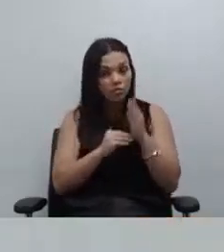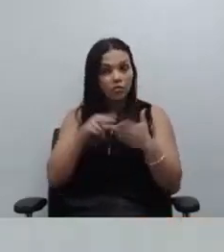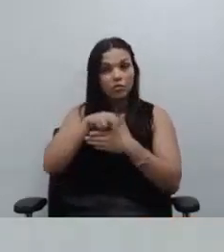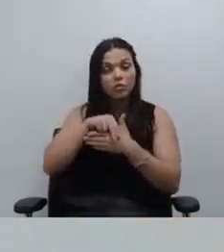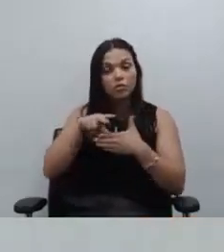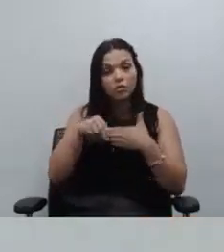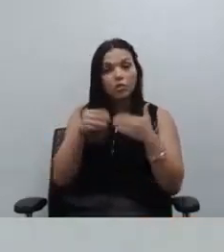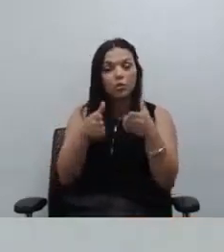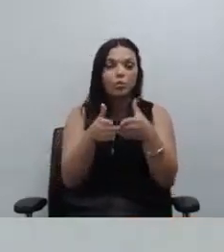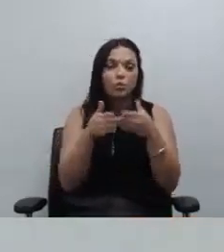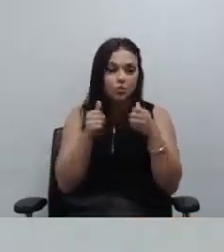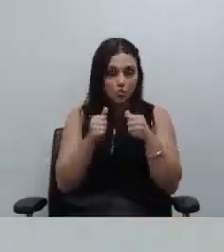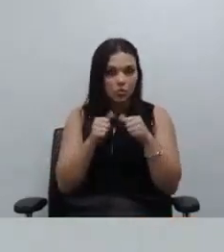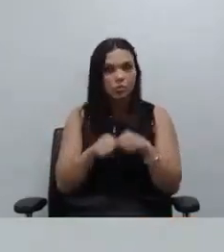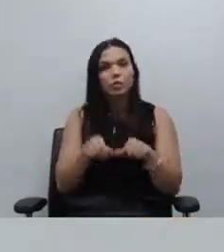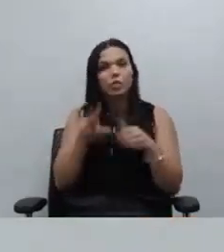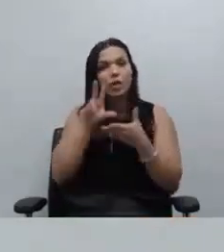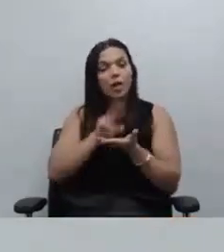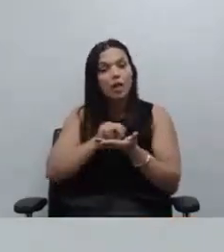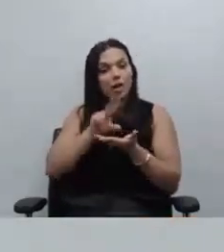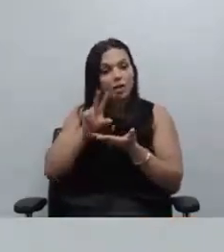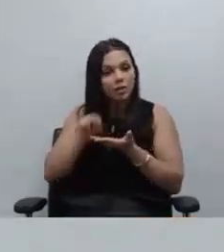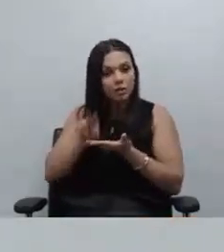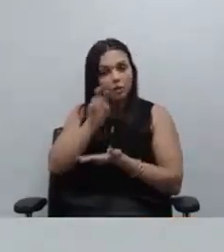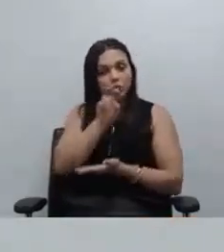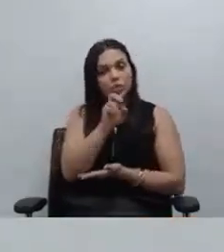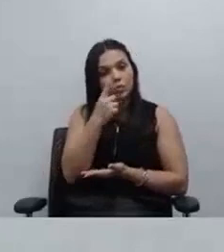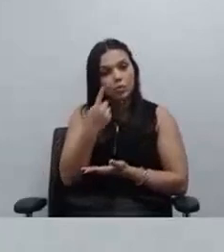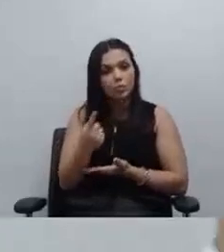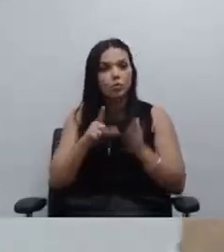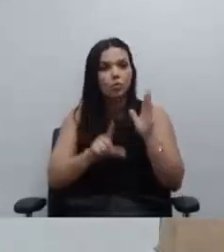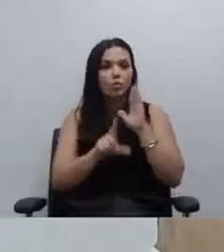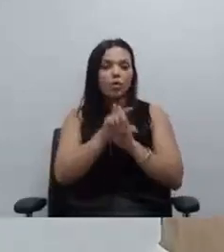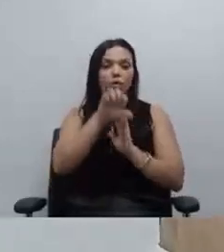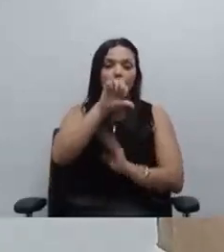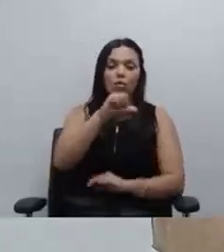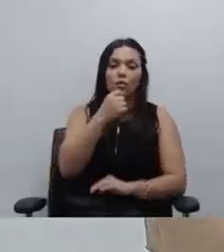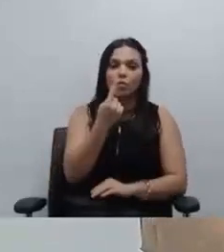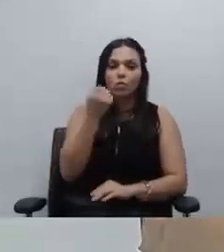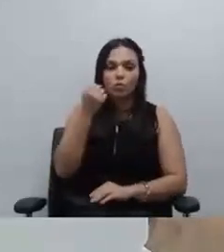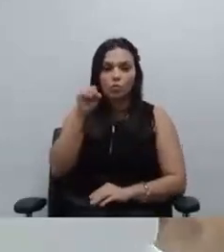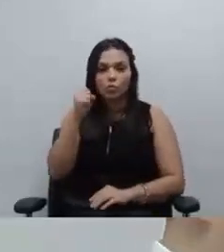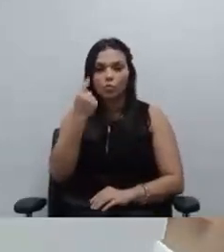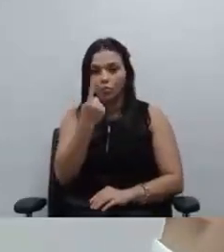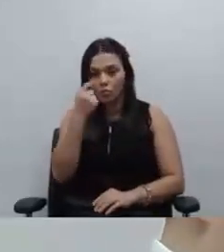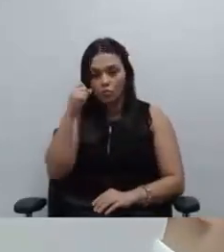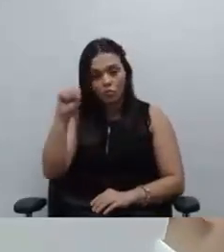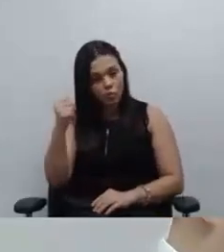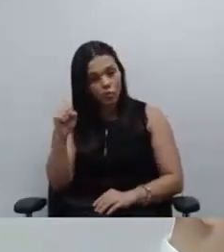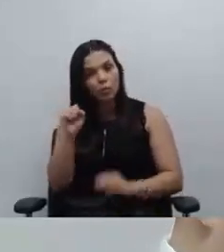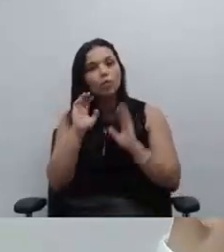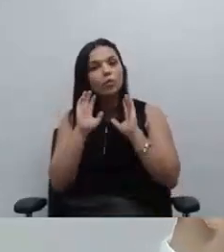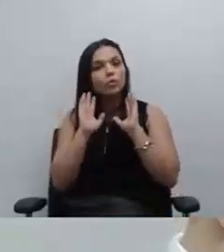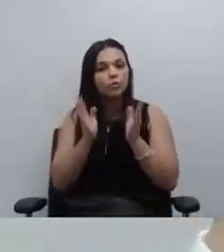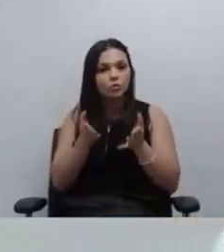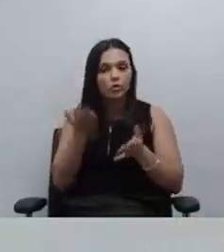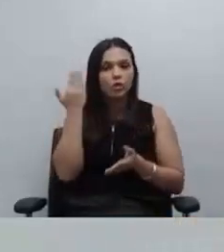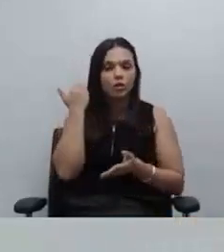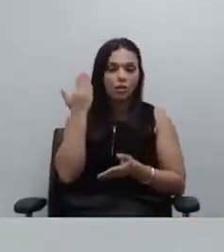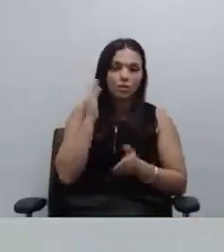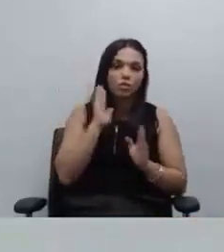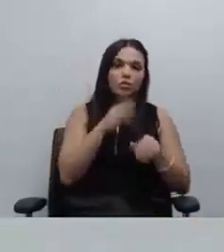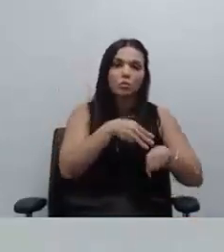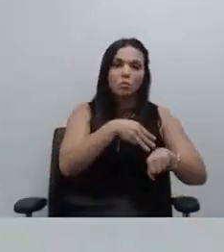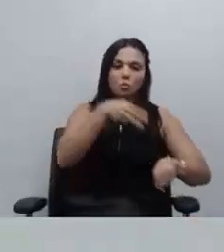ao pedido. Para fins do artigo 151 da Lei Complementar 988, esclareceu que em 2017 obteve o título de mestre